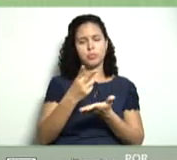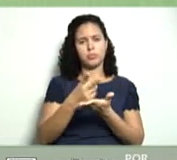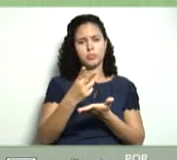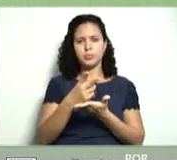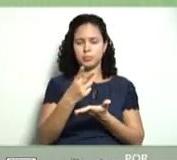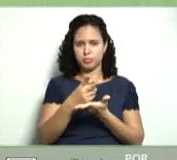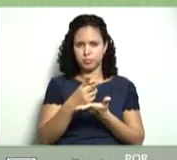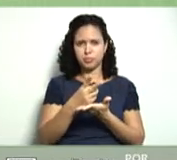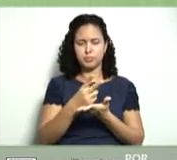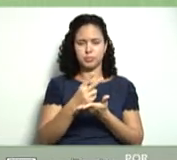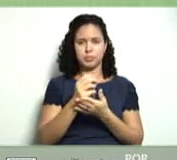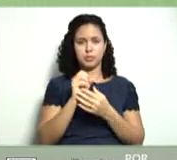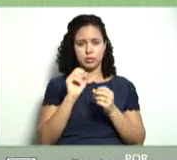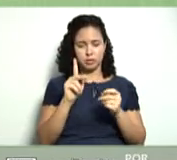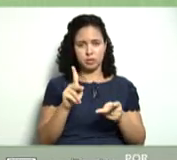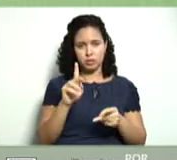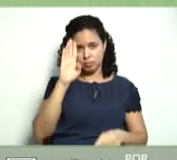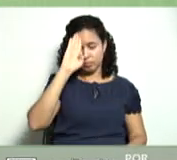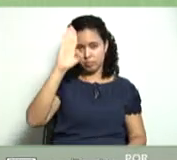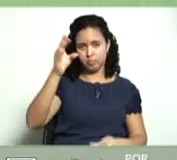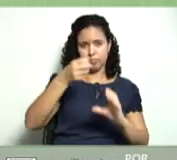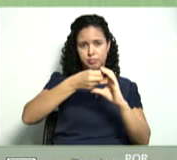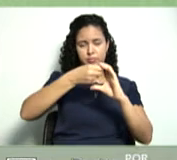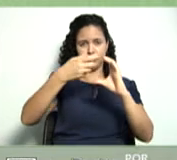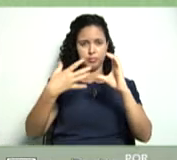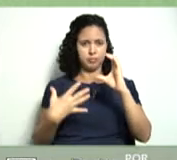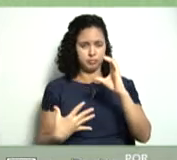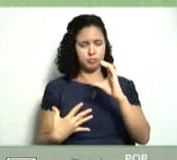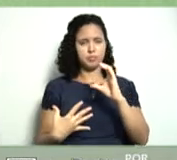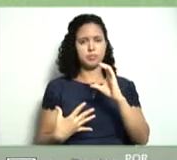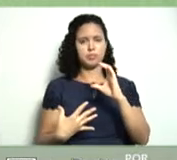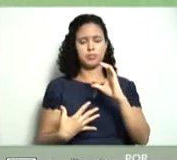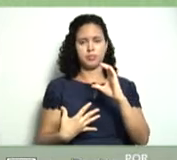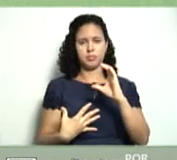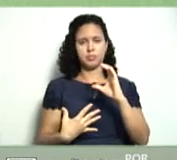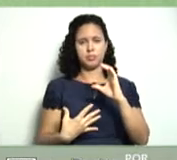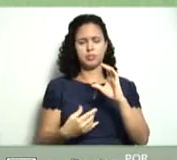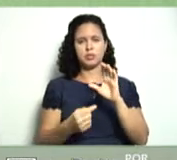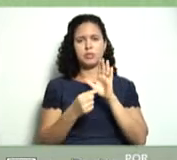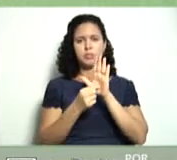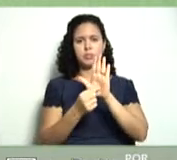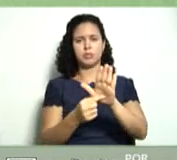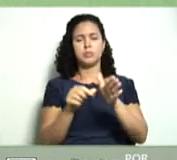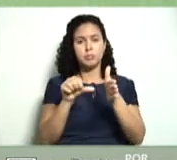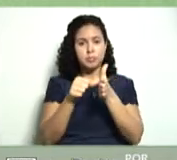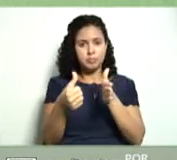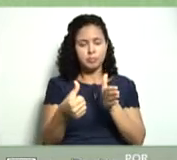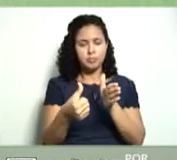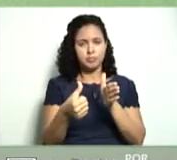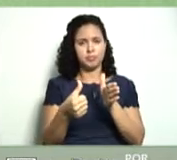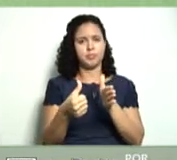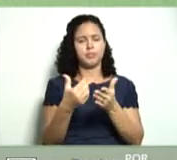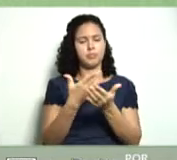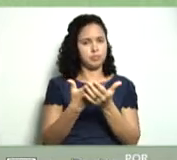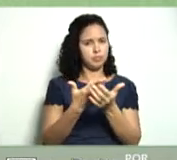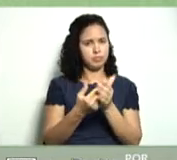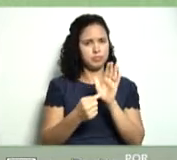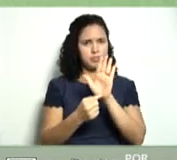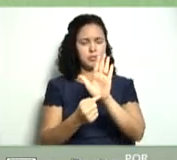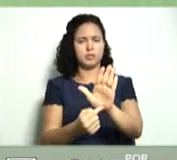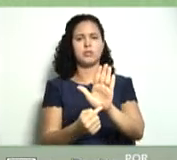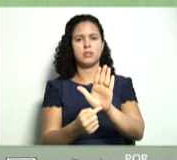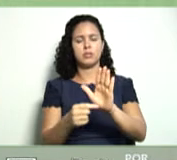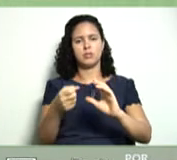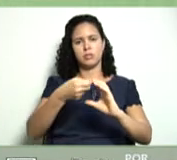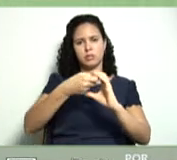essa é uma das principais características que a gente mostra logo na no primeiro momento da aula é certo que